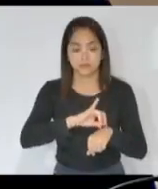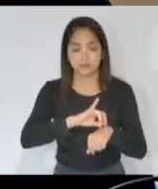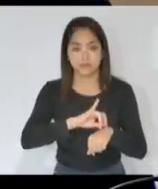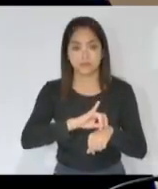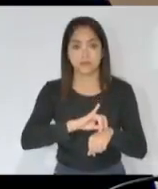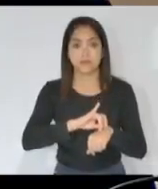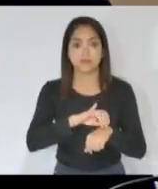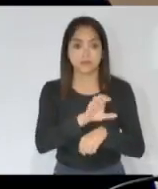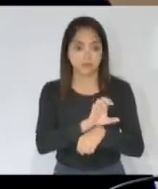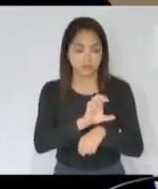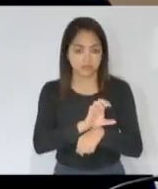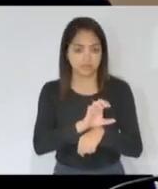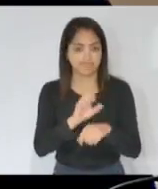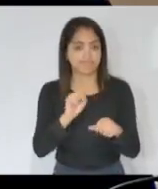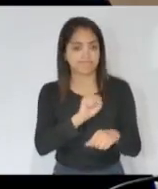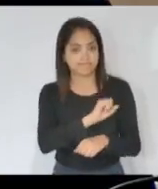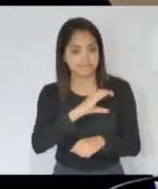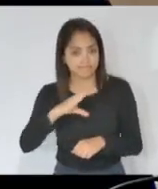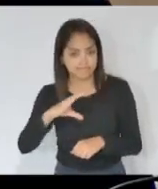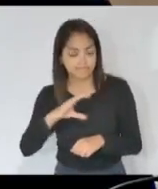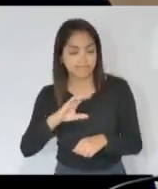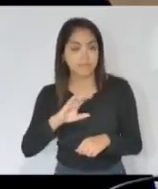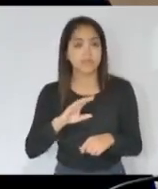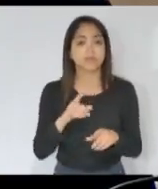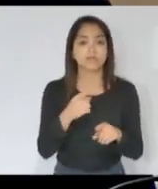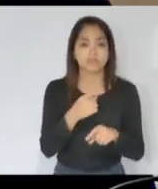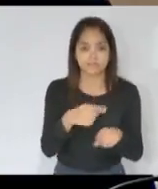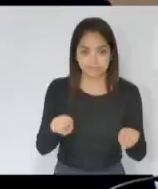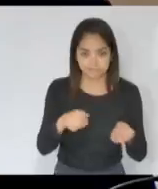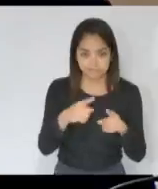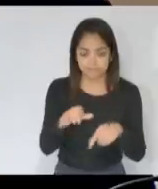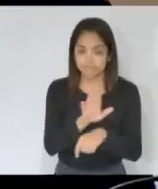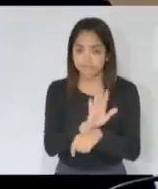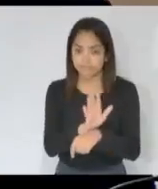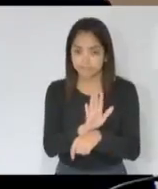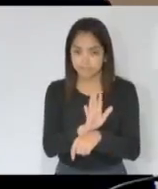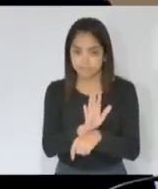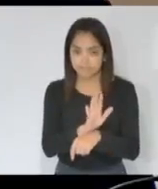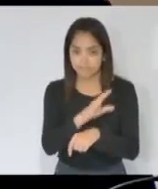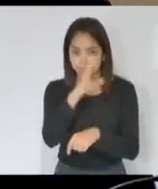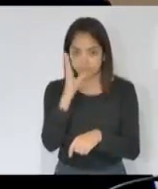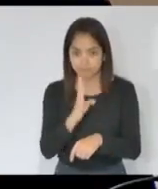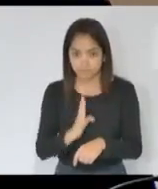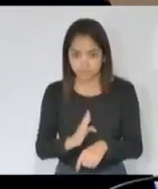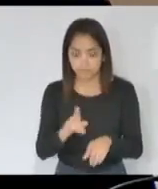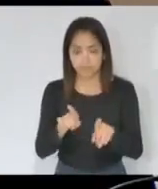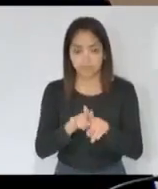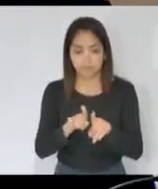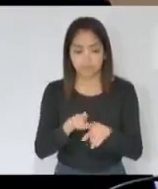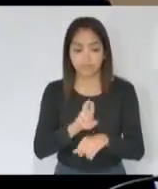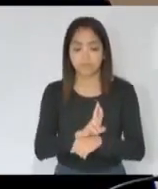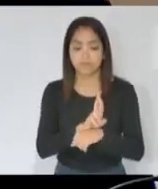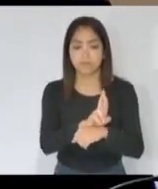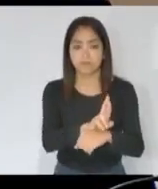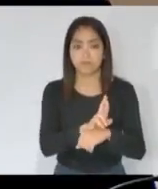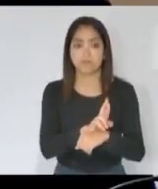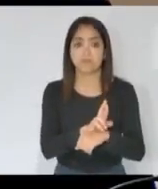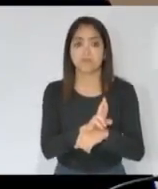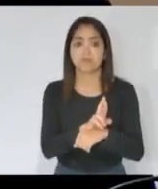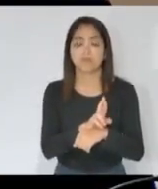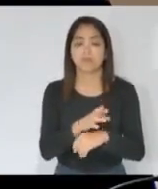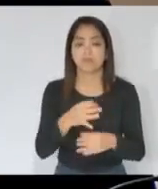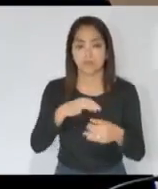Catarina. Momento seguinte, houve a interpretação do hino nacional e a apresentação do vídeo